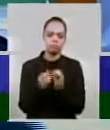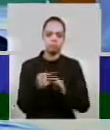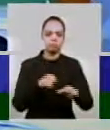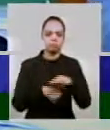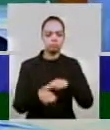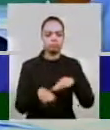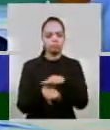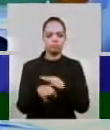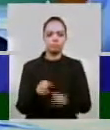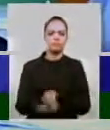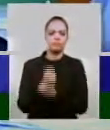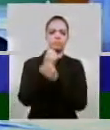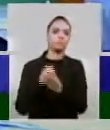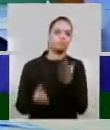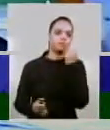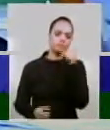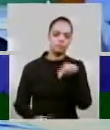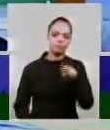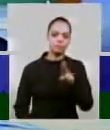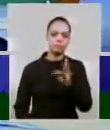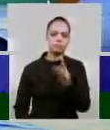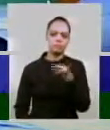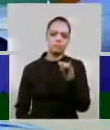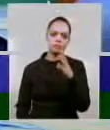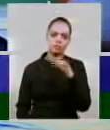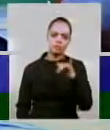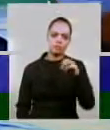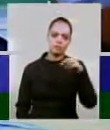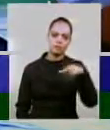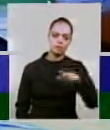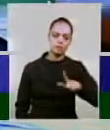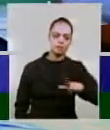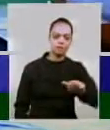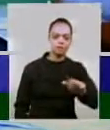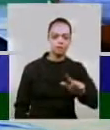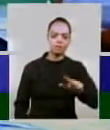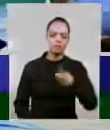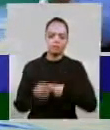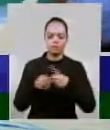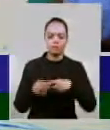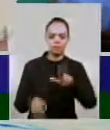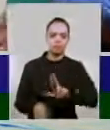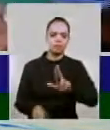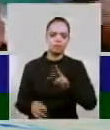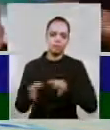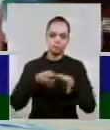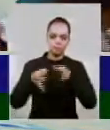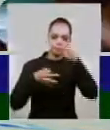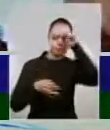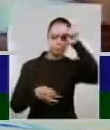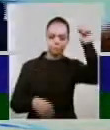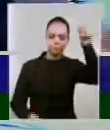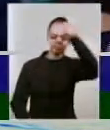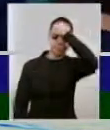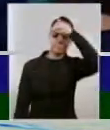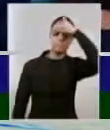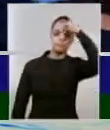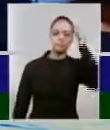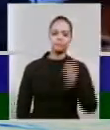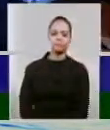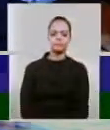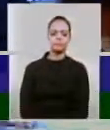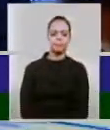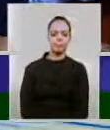Municipal de Segurança Alimentar e Nutricional, CAISAN, do município de Uberlândia. Projeto do prefeito municipal.